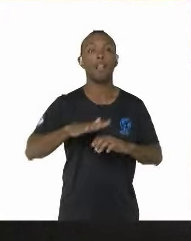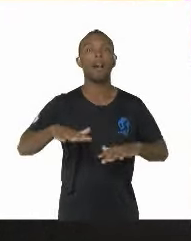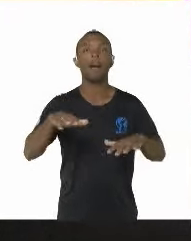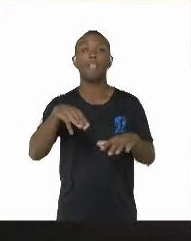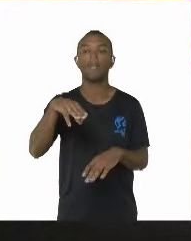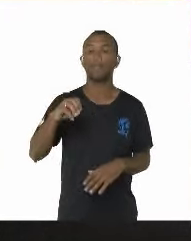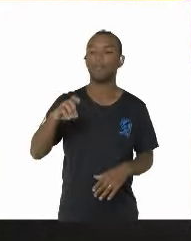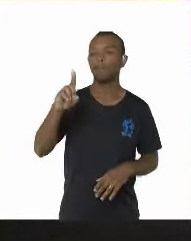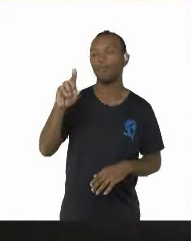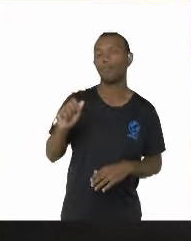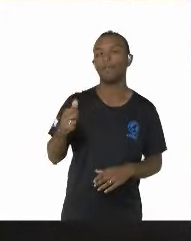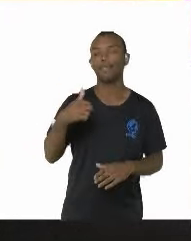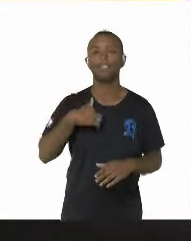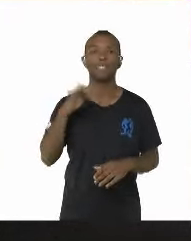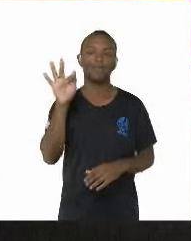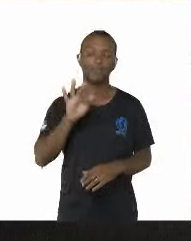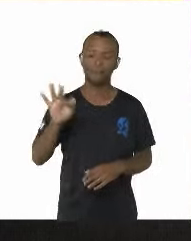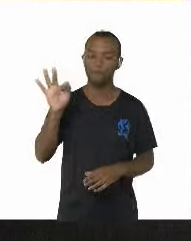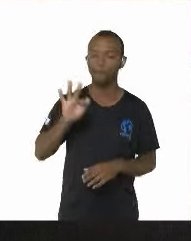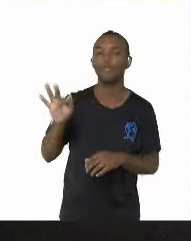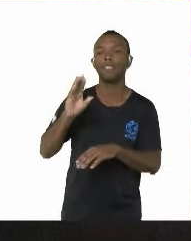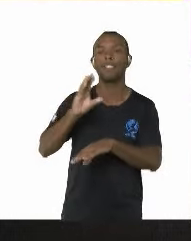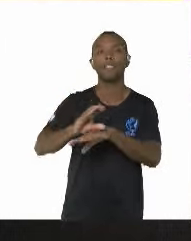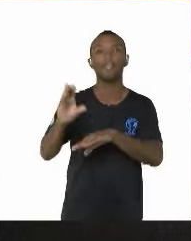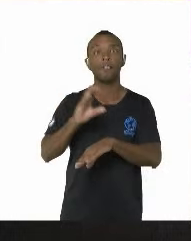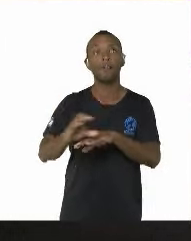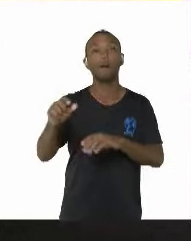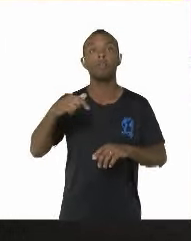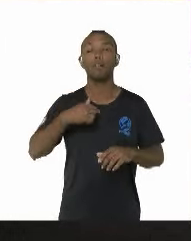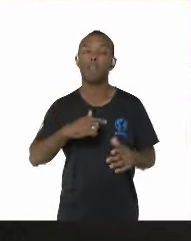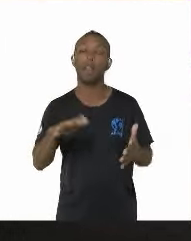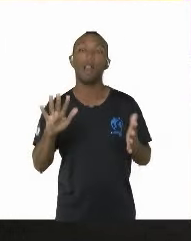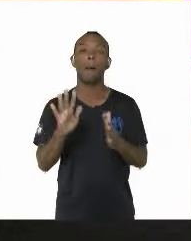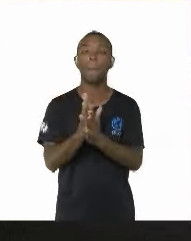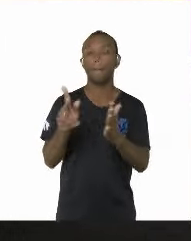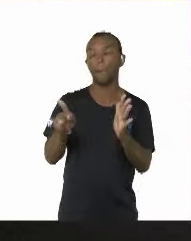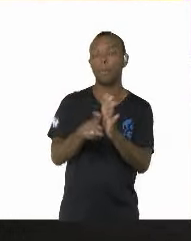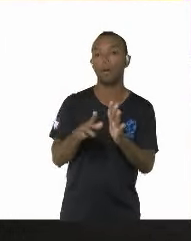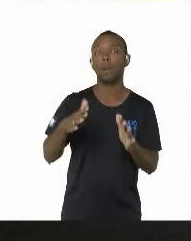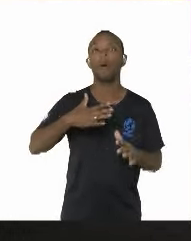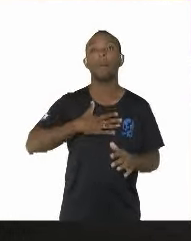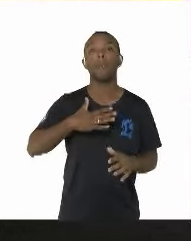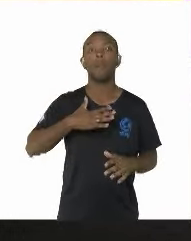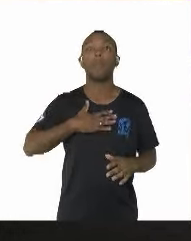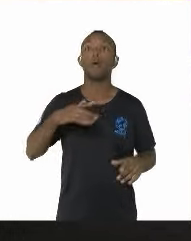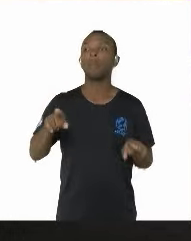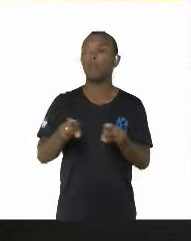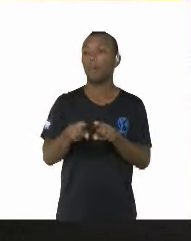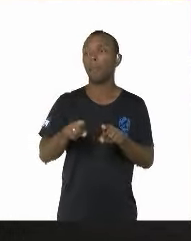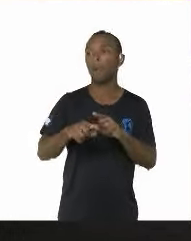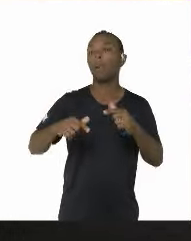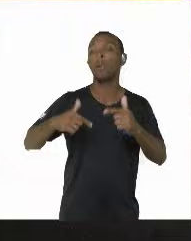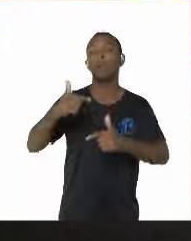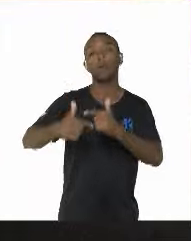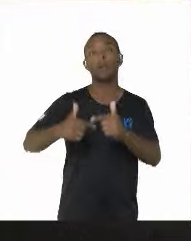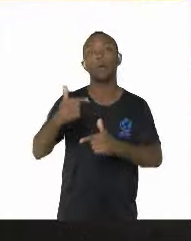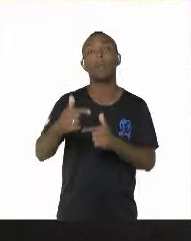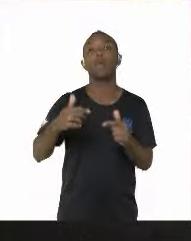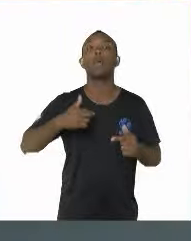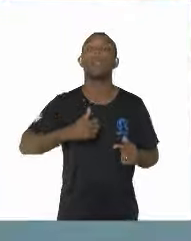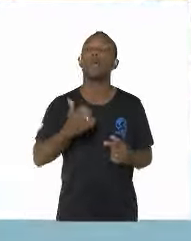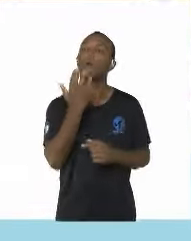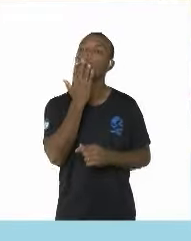gente, toda a minha faculdade, né, todo o curso, ele foi manual com técnicas e mídias tradicionais, lápis de